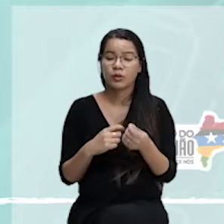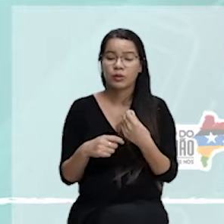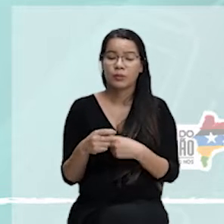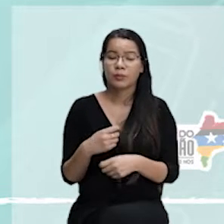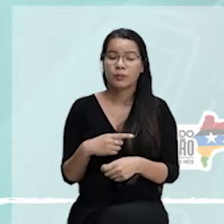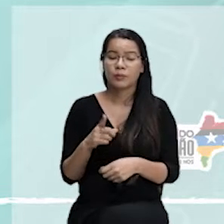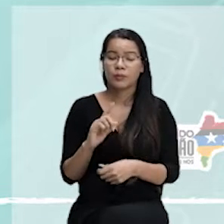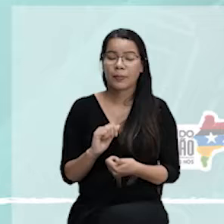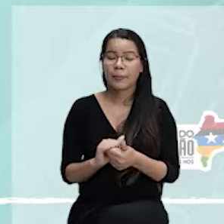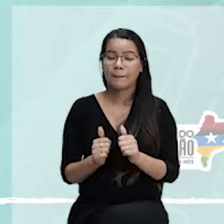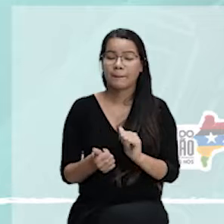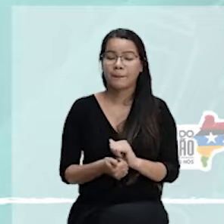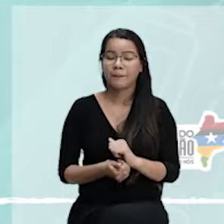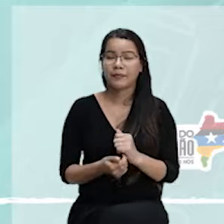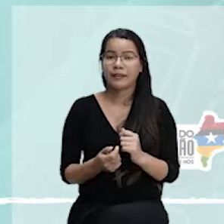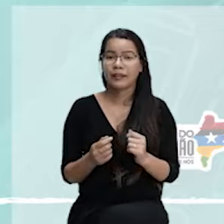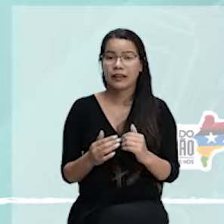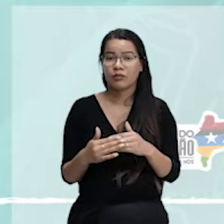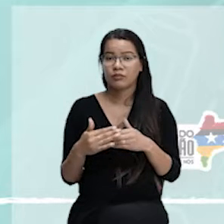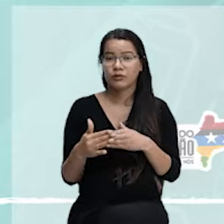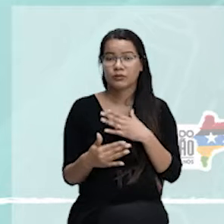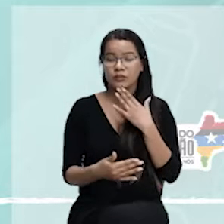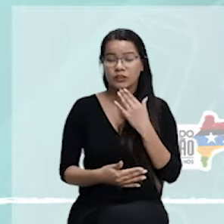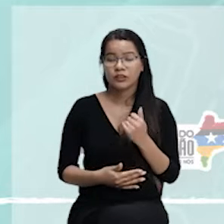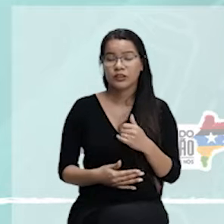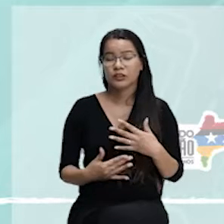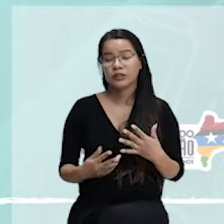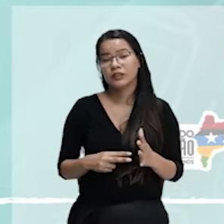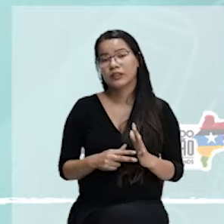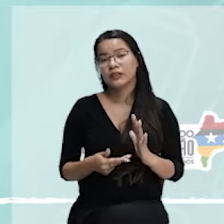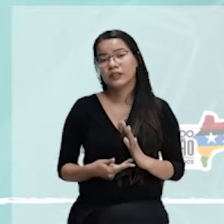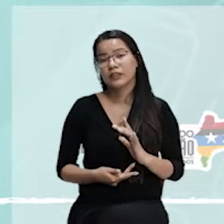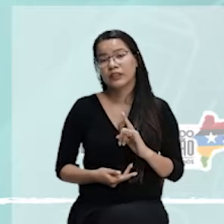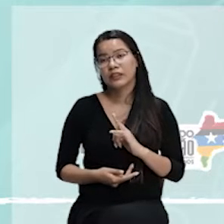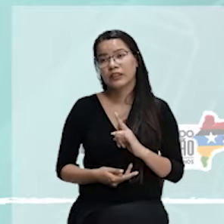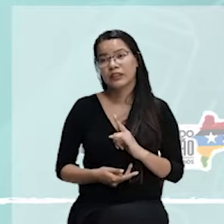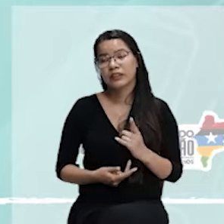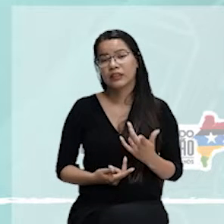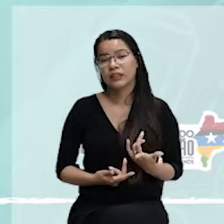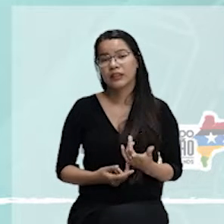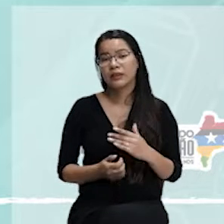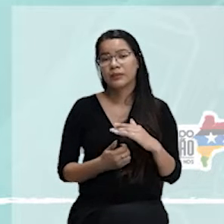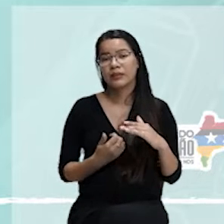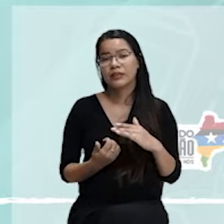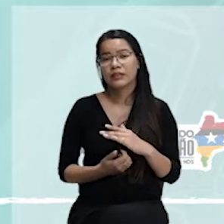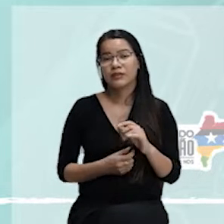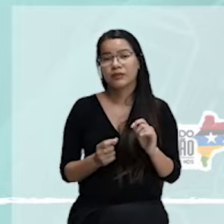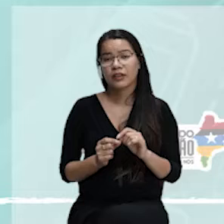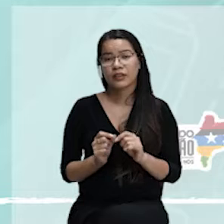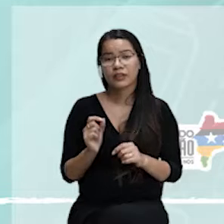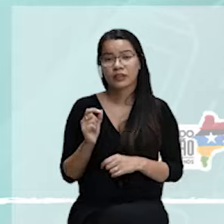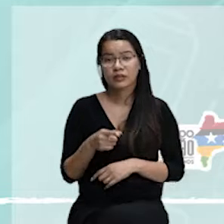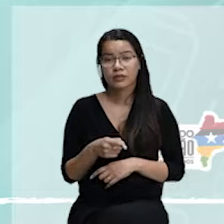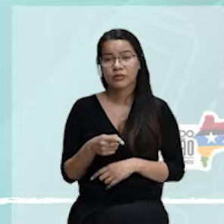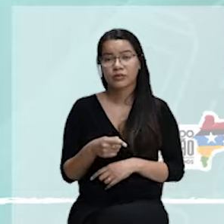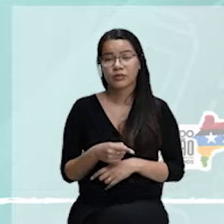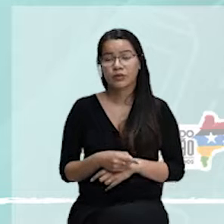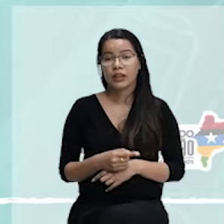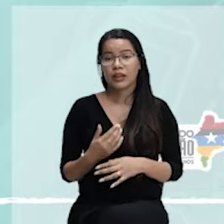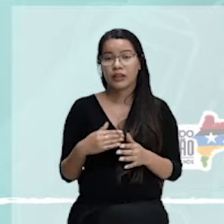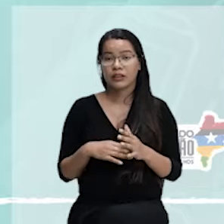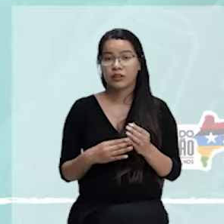a essas demandas. Ou seja, existem empresas que muito pontualmente fazem isso, como eu falei para ti, até